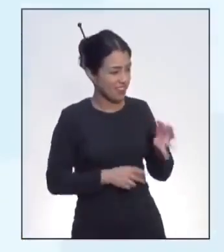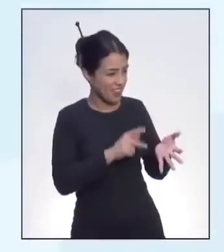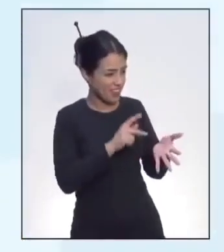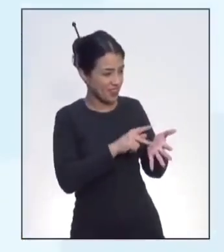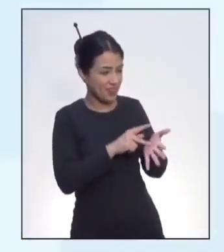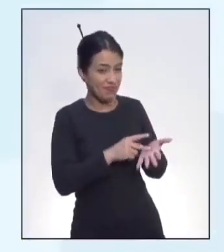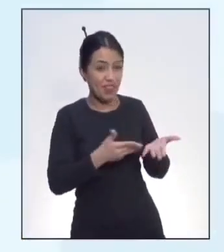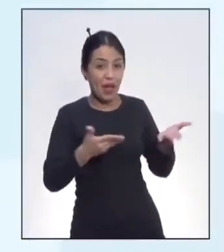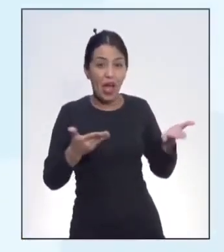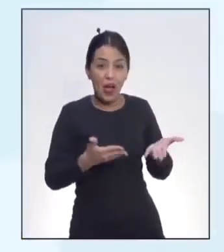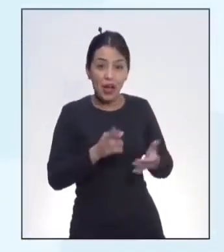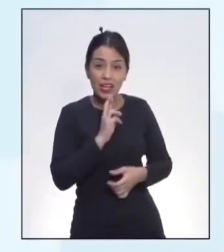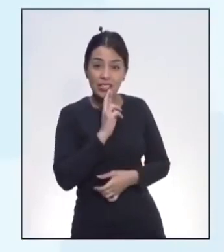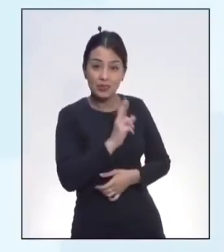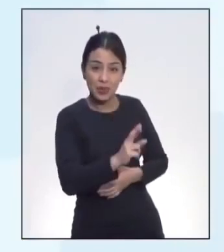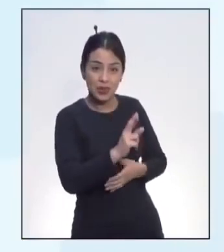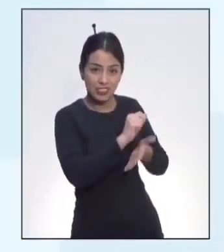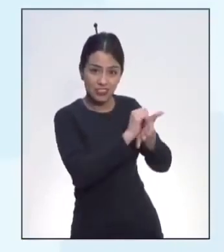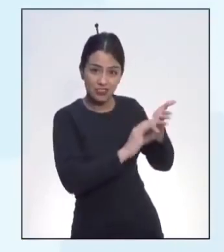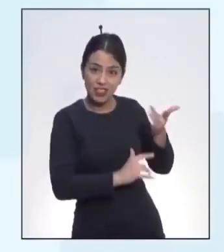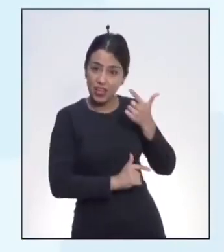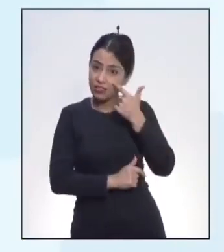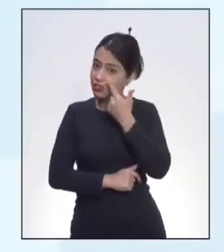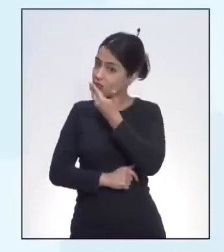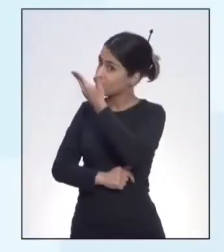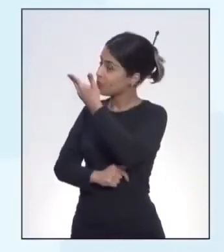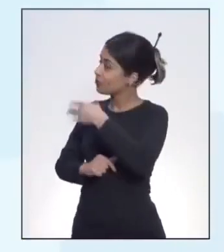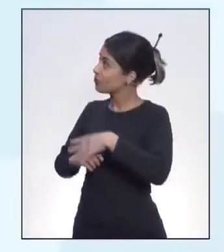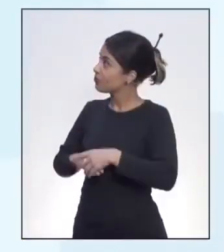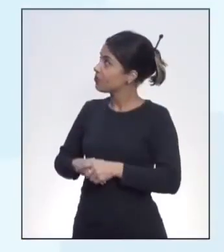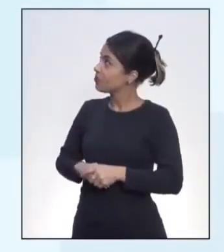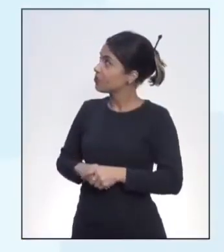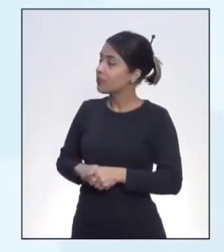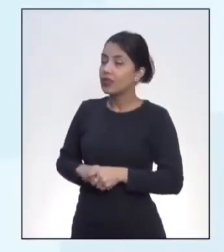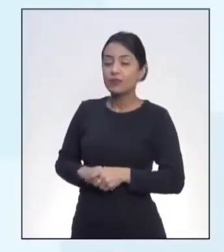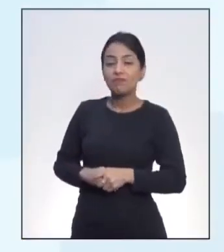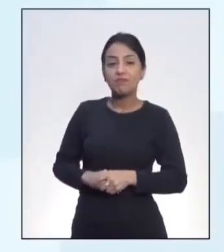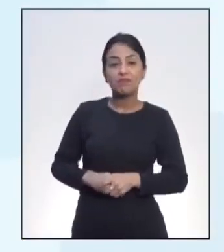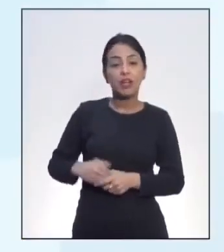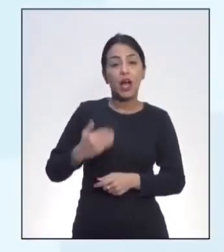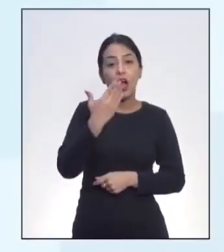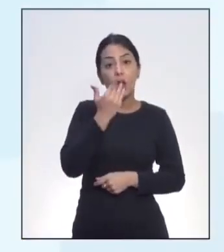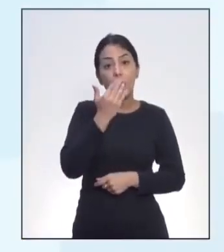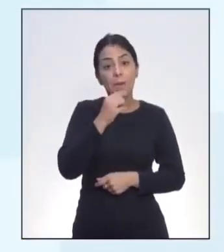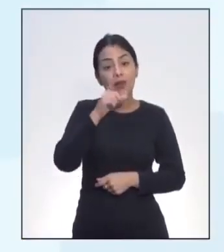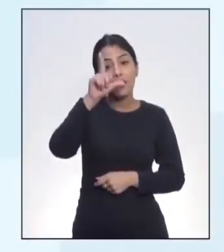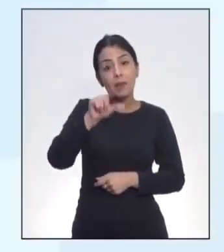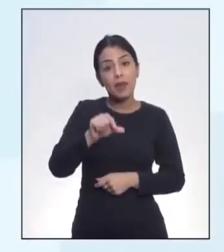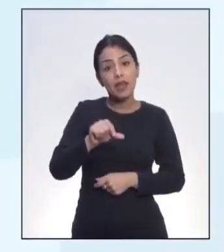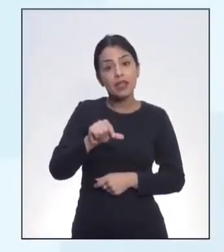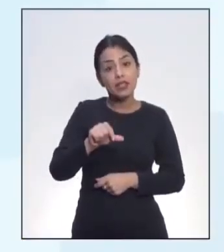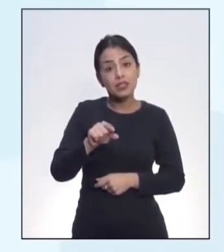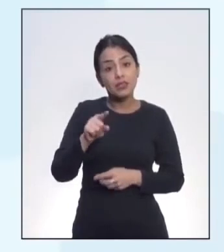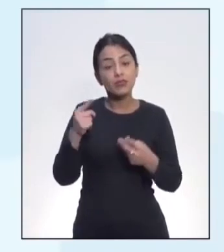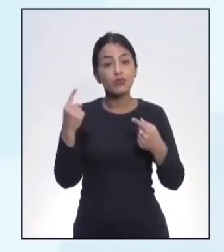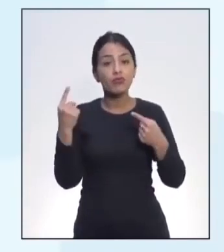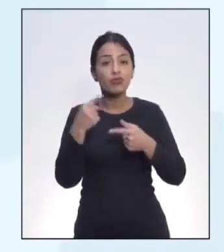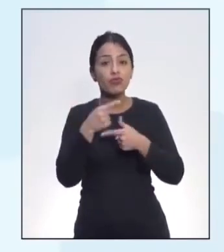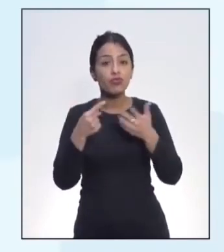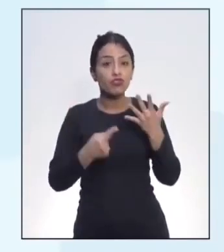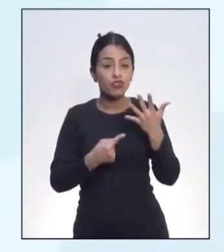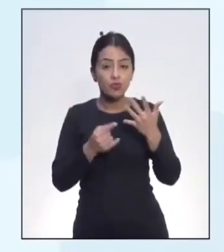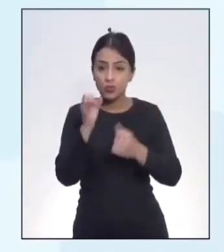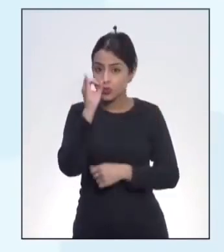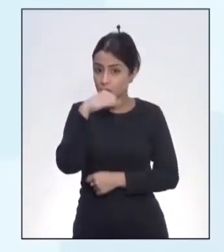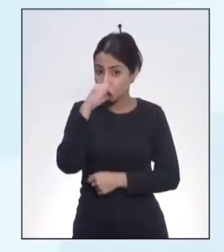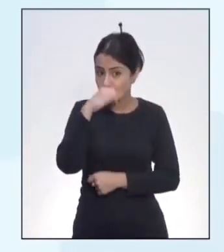a resposta está lá, não é isso? Está aparecendo? A carne menos consumida foi a suína, com 14 quilogramas por